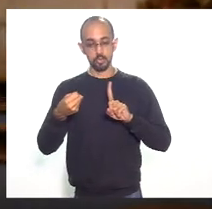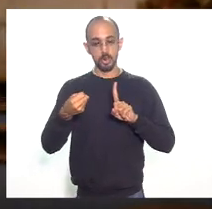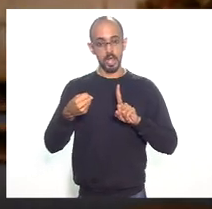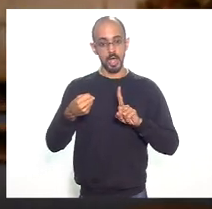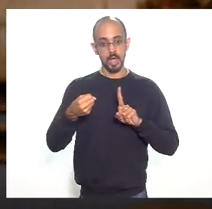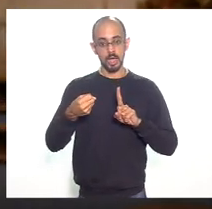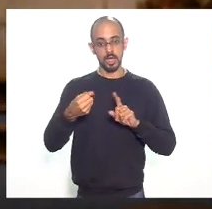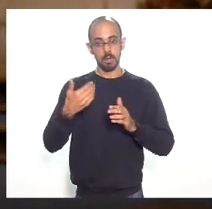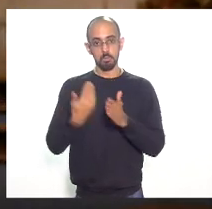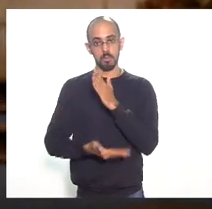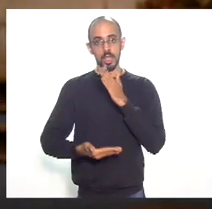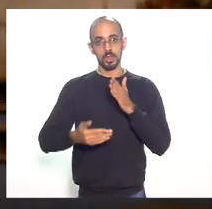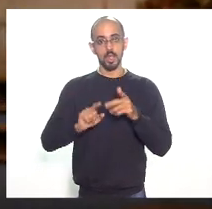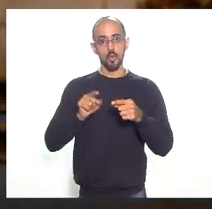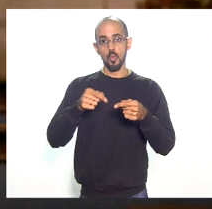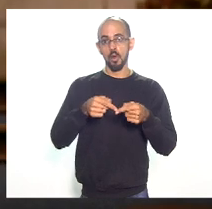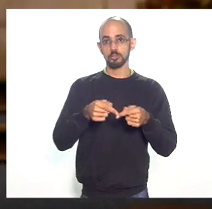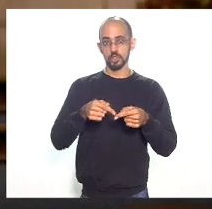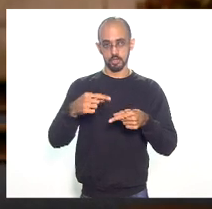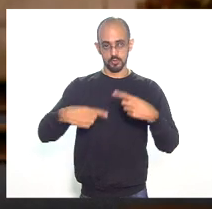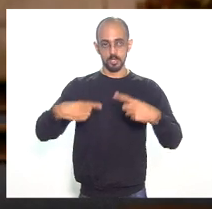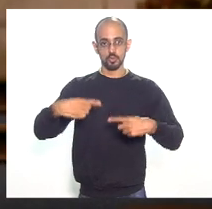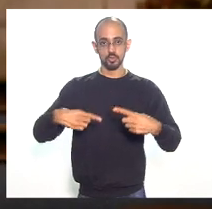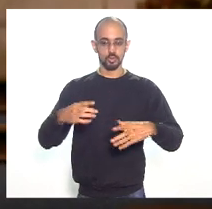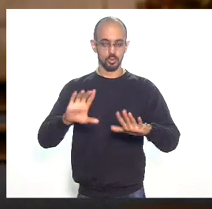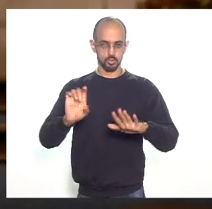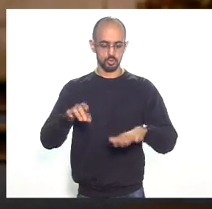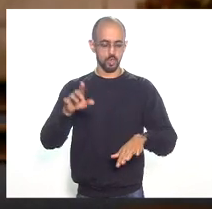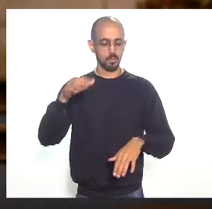Só para pontuar.